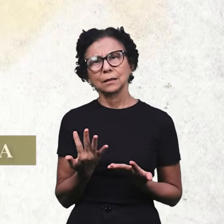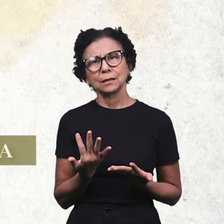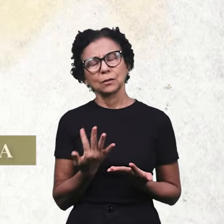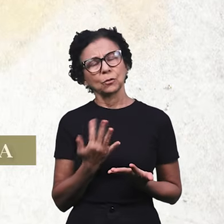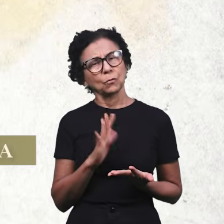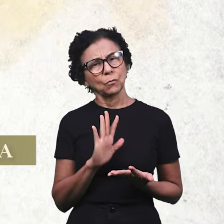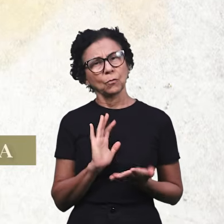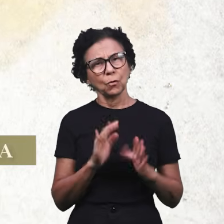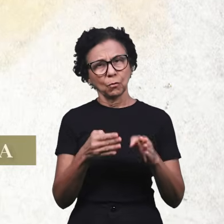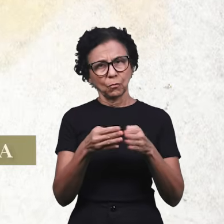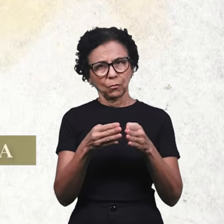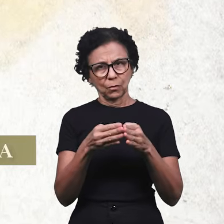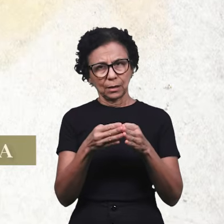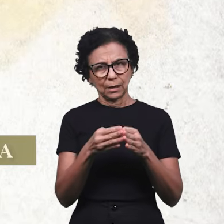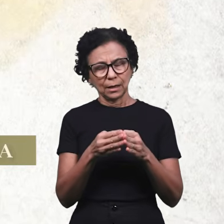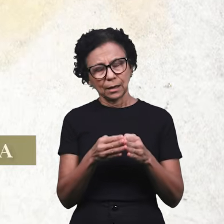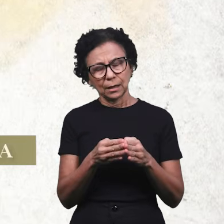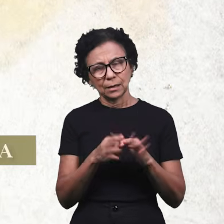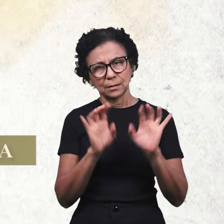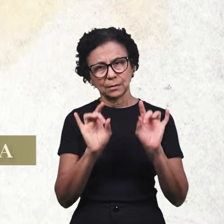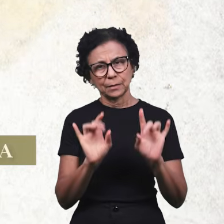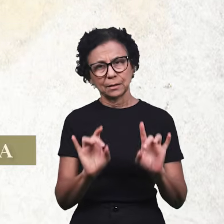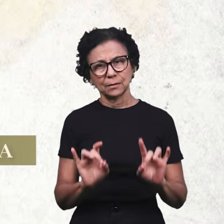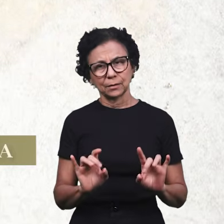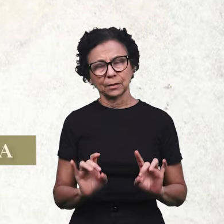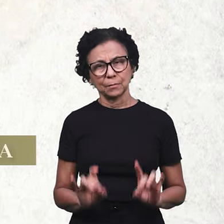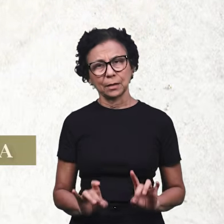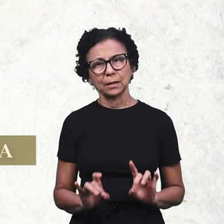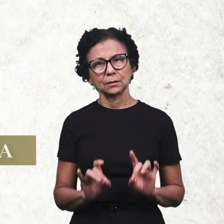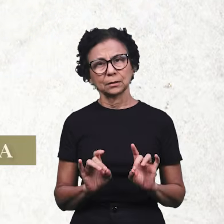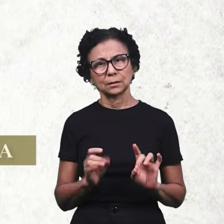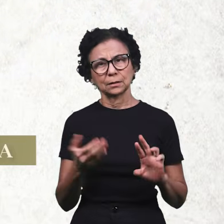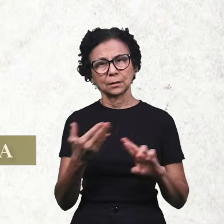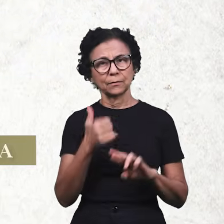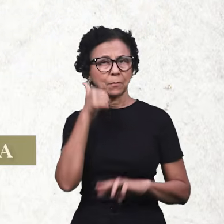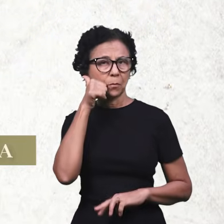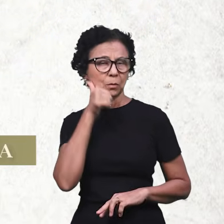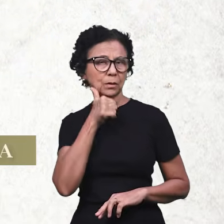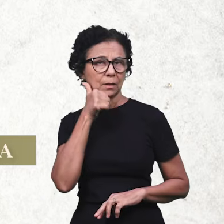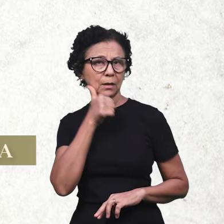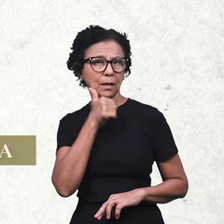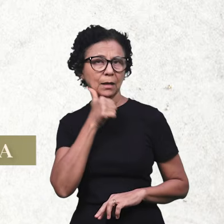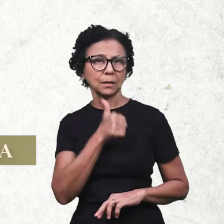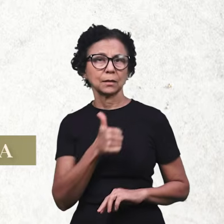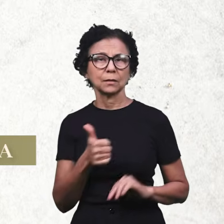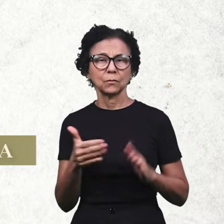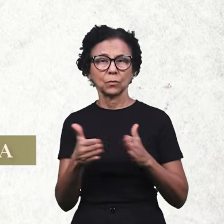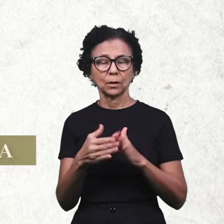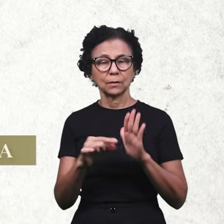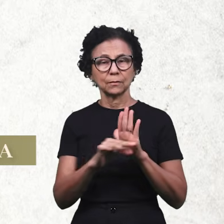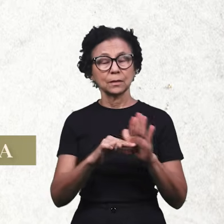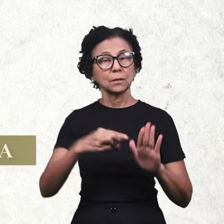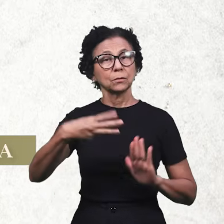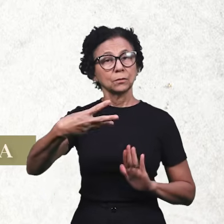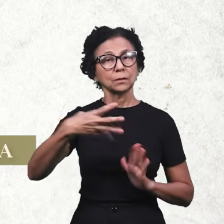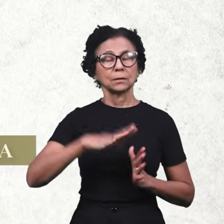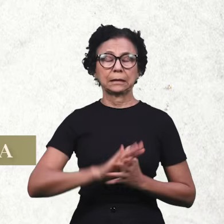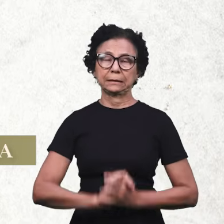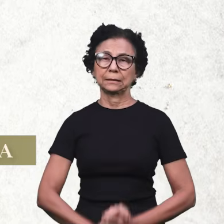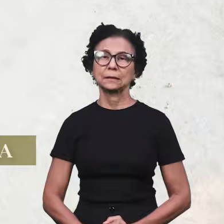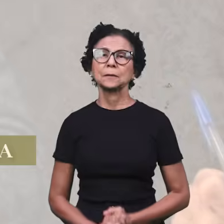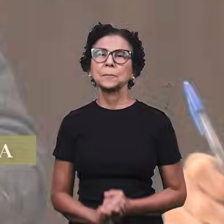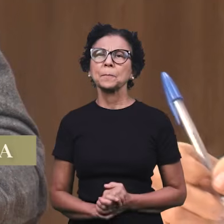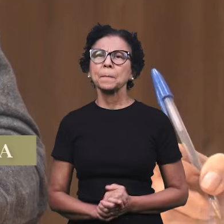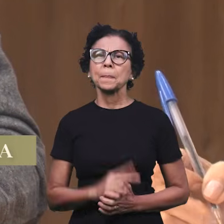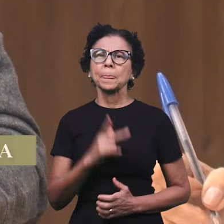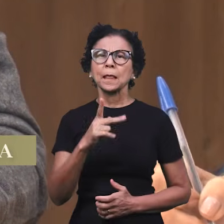videira frutífera aos lados da tua casa. Quando nós vamos estudar o texto